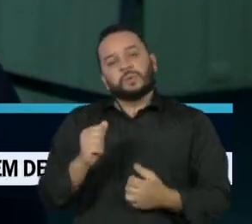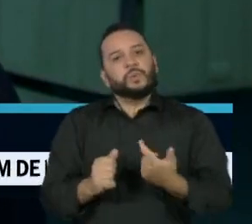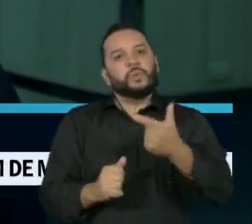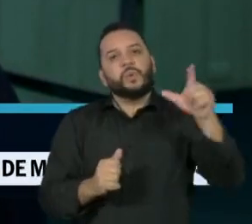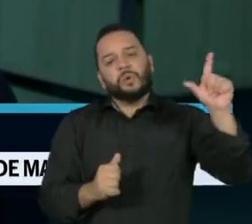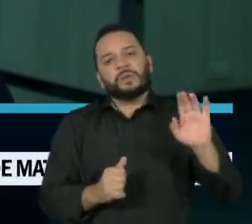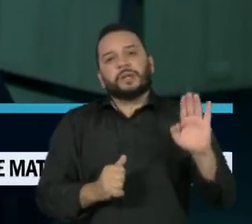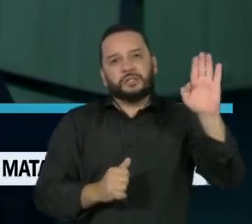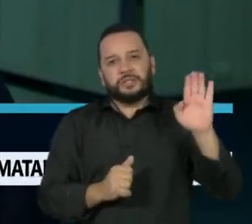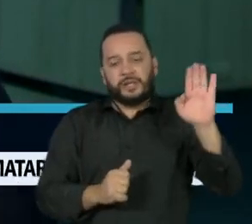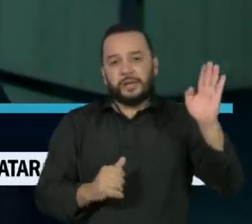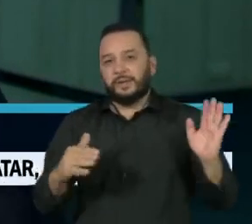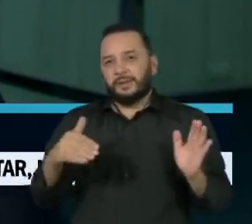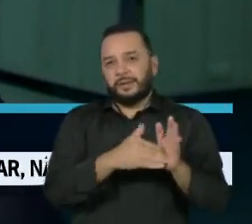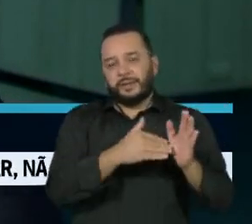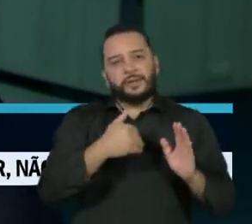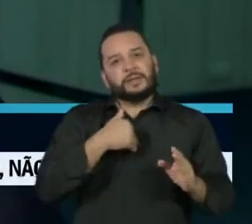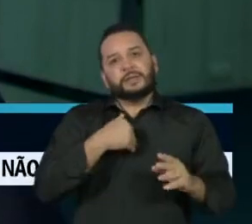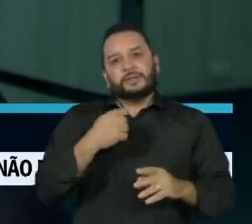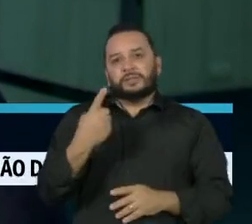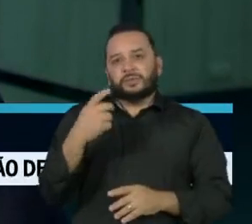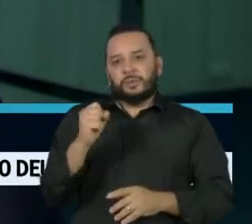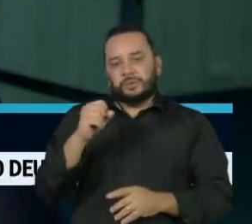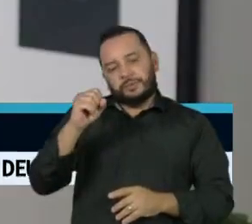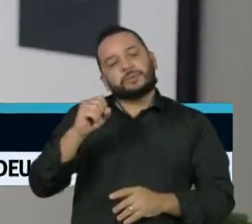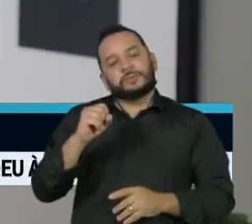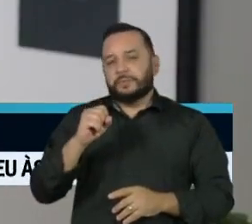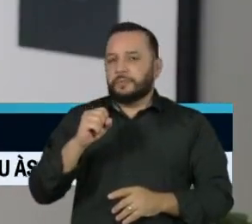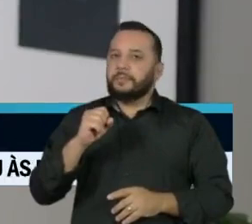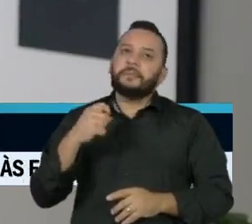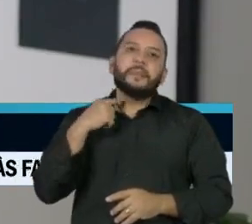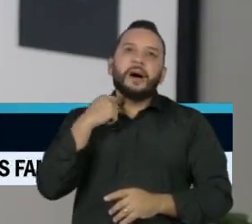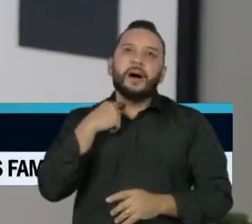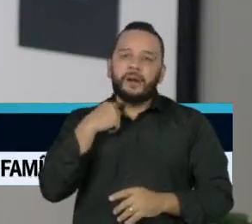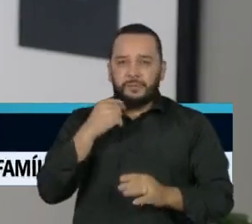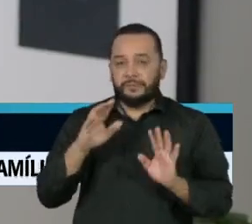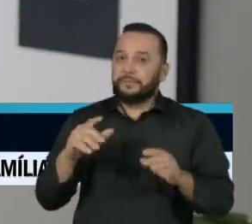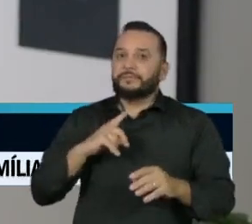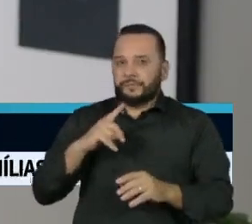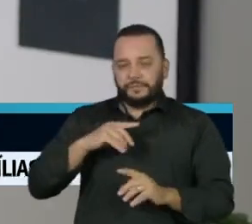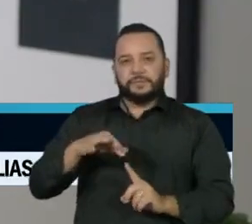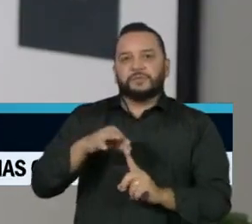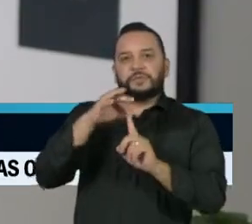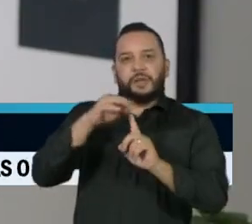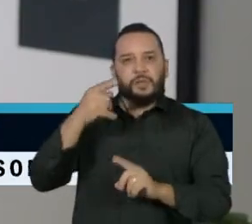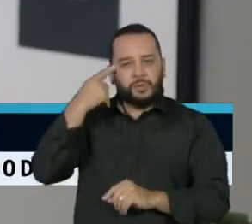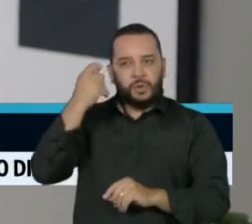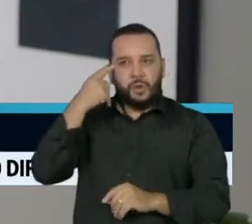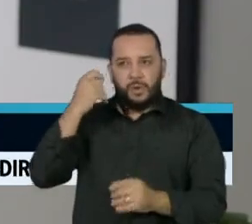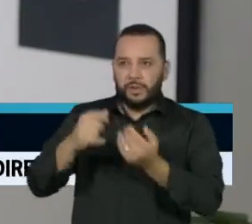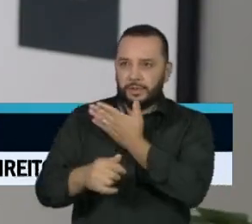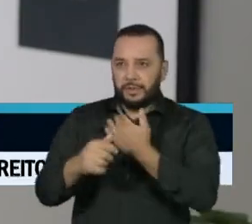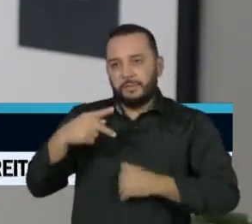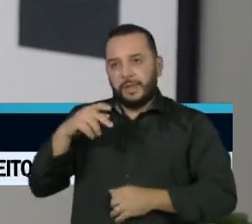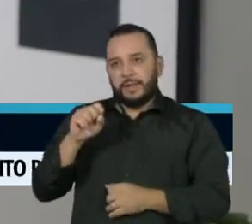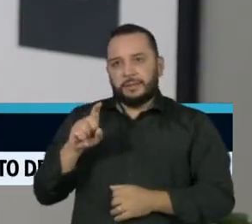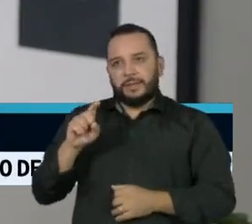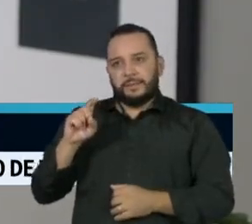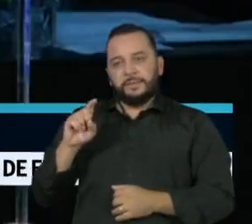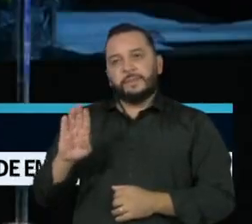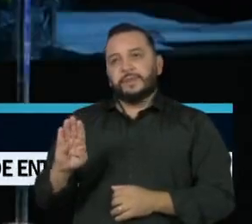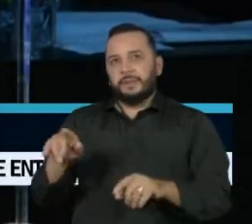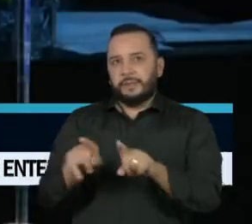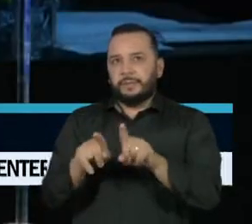via que será anunciado até 18 de Maio além dela disputa uma indicação vez gol em São Paulo João Dória PSDB